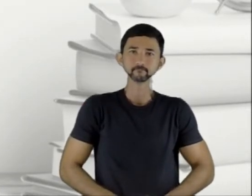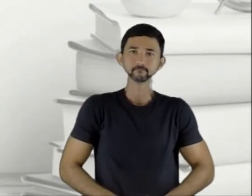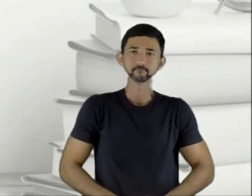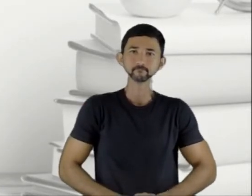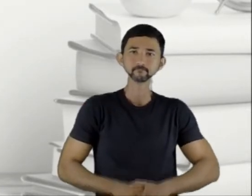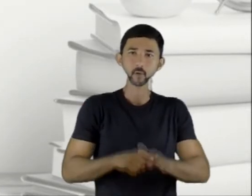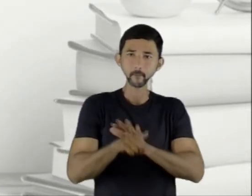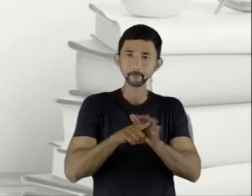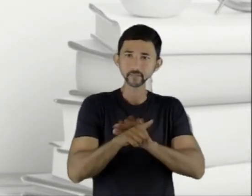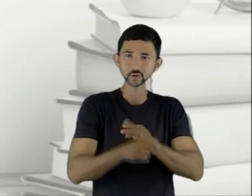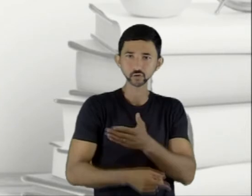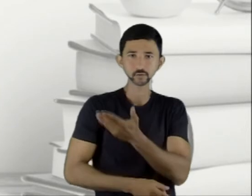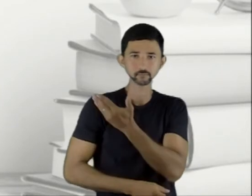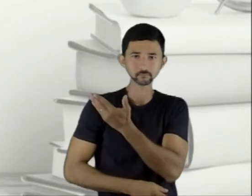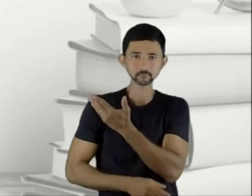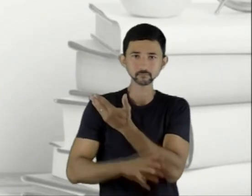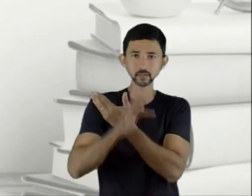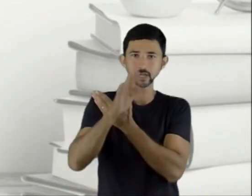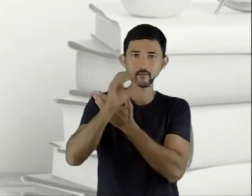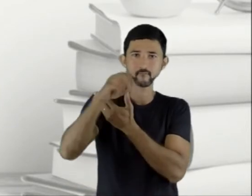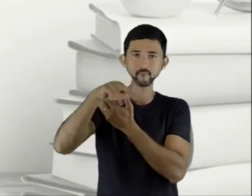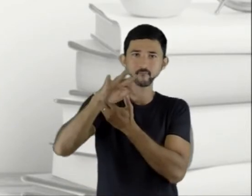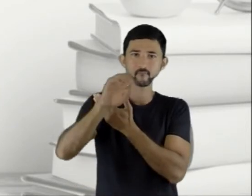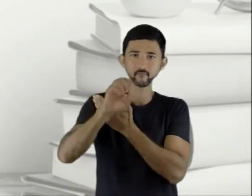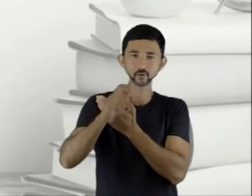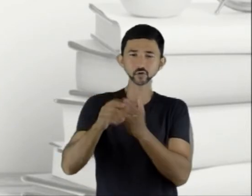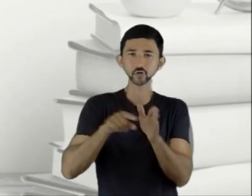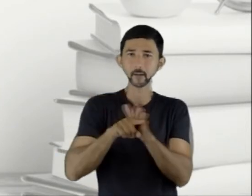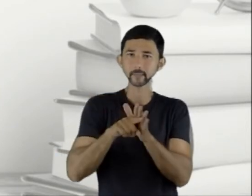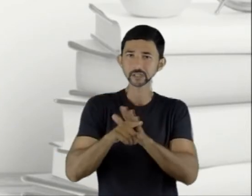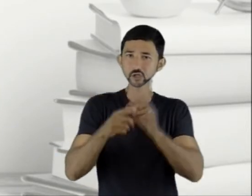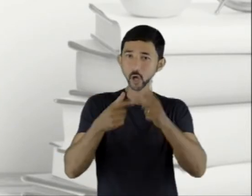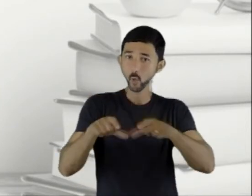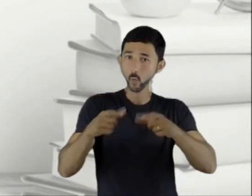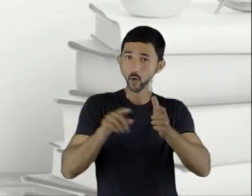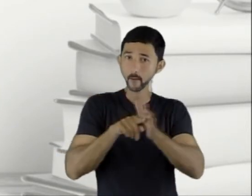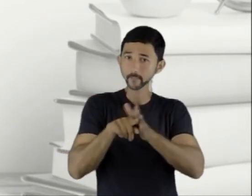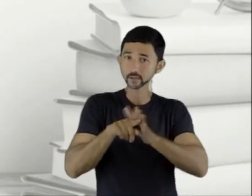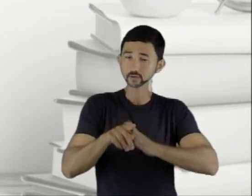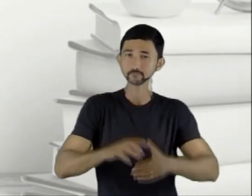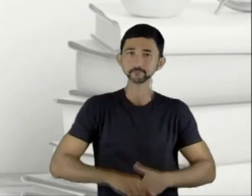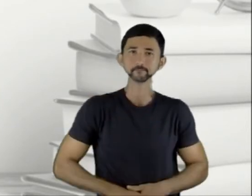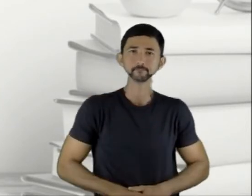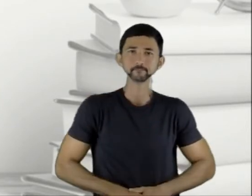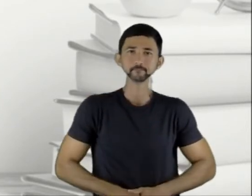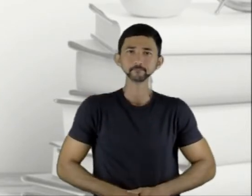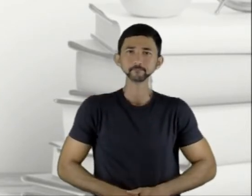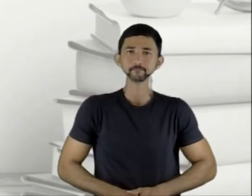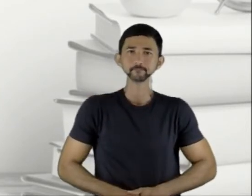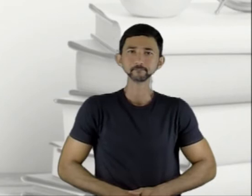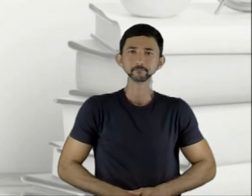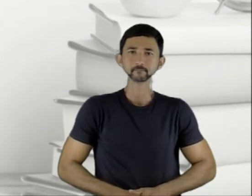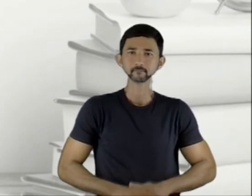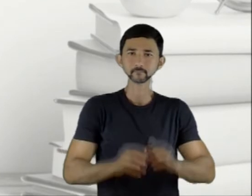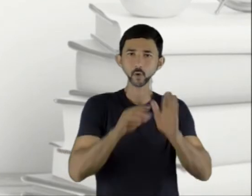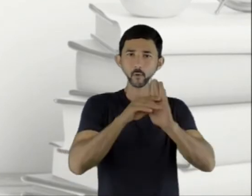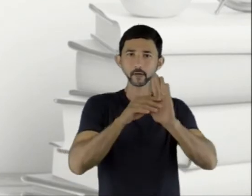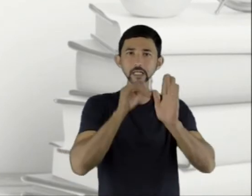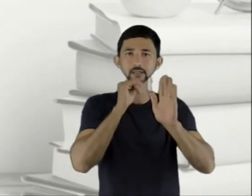fonte, certo? De onde foi tirado esse gráfico, certo? Então, de barras